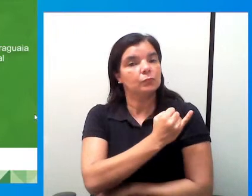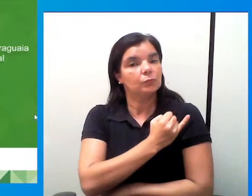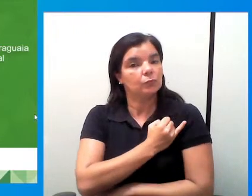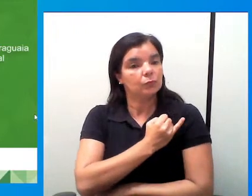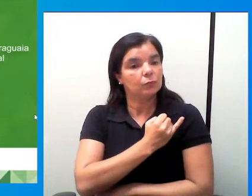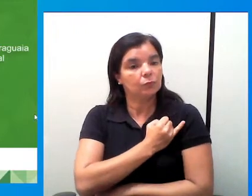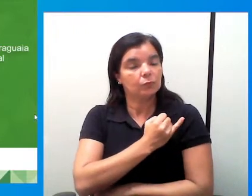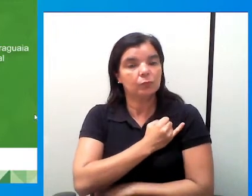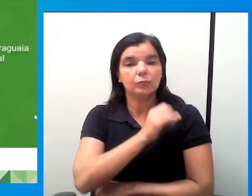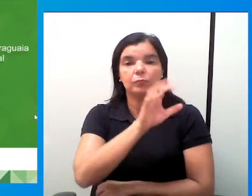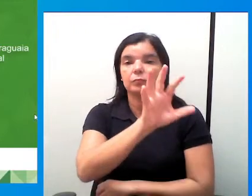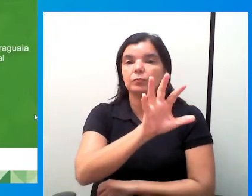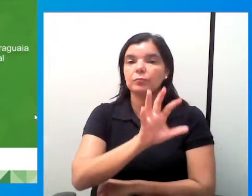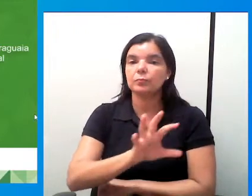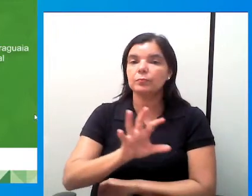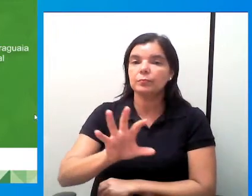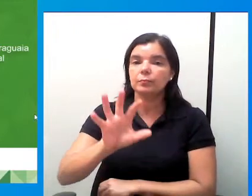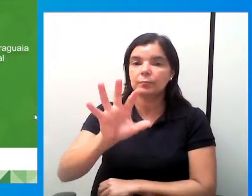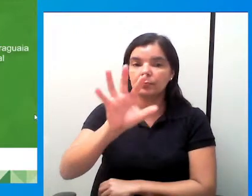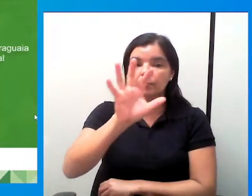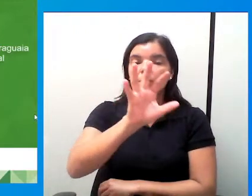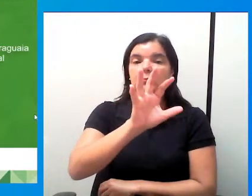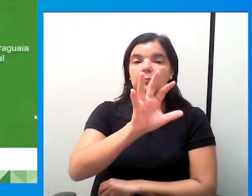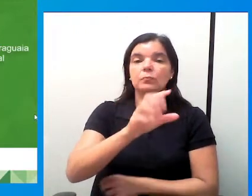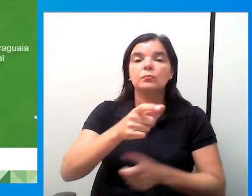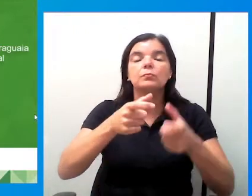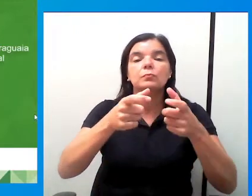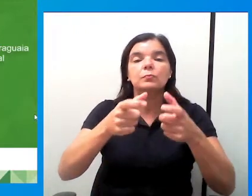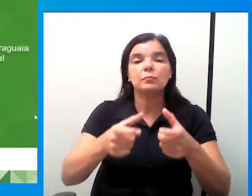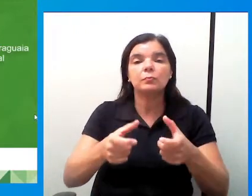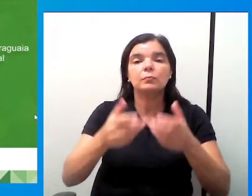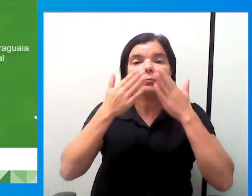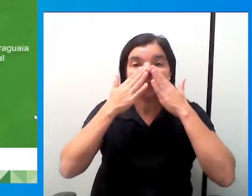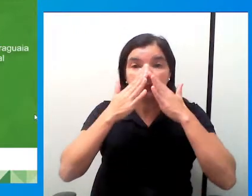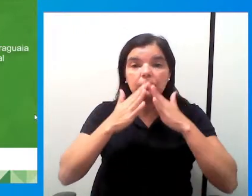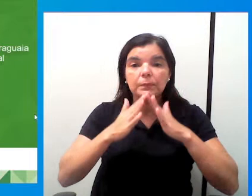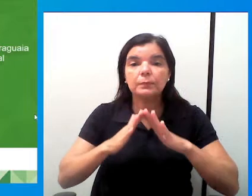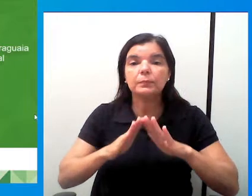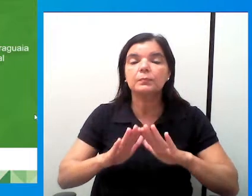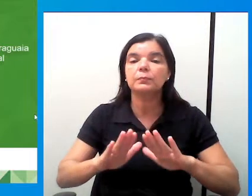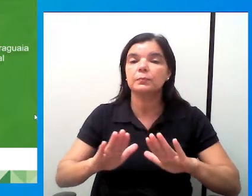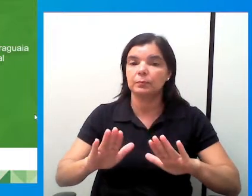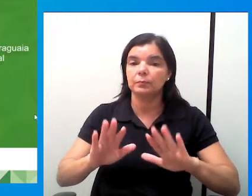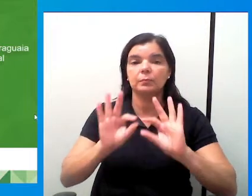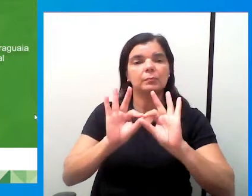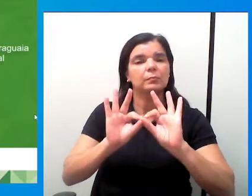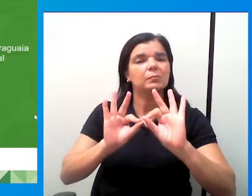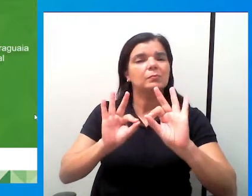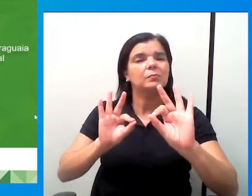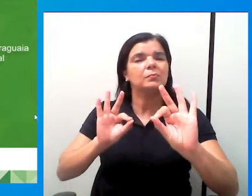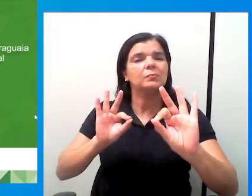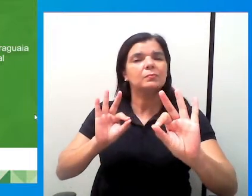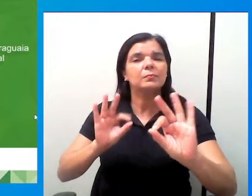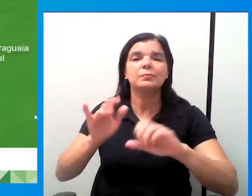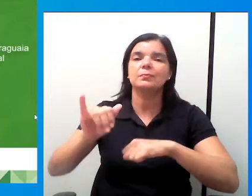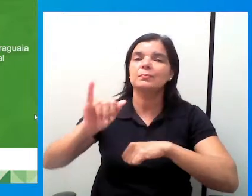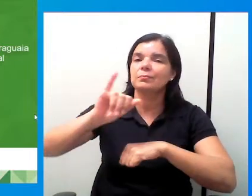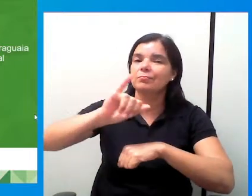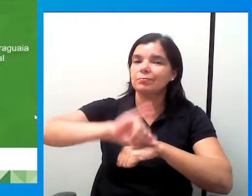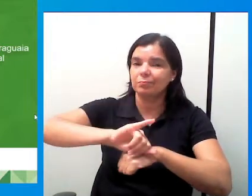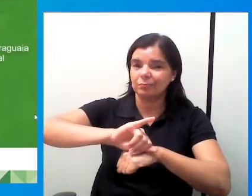nas regiões, principalmente naquelas mais carentes, aquelas mais distantes da capital. Nós